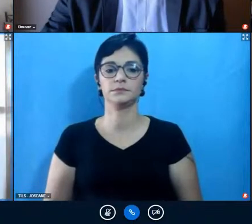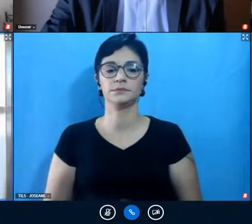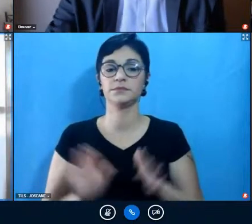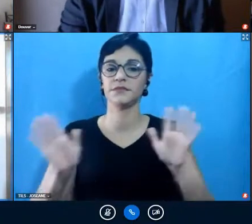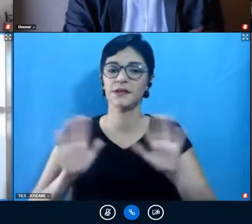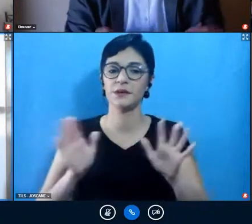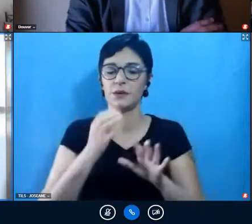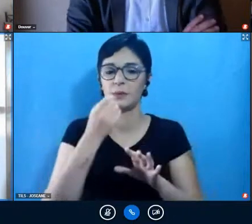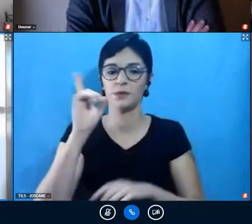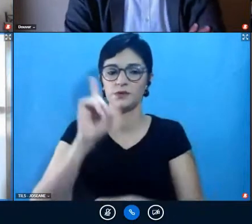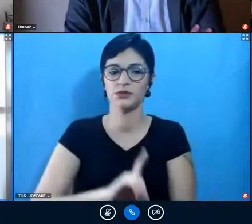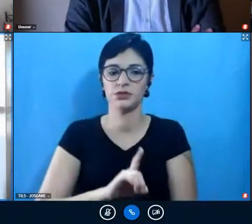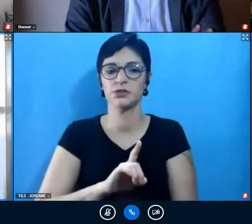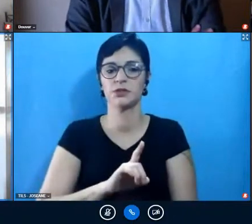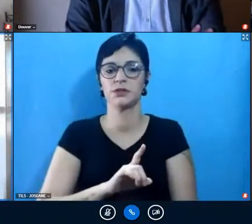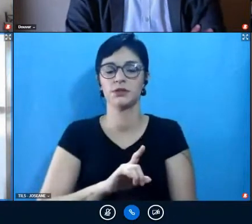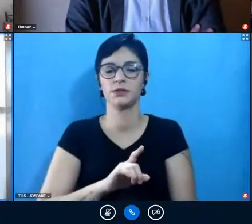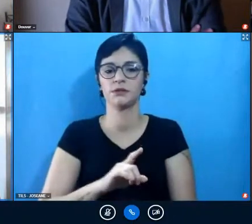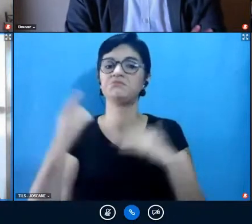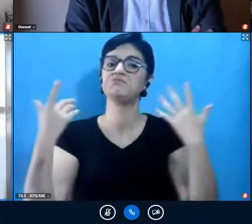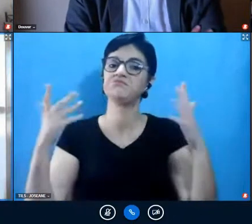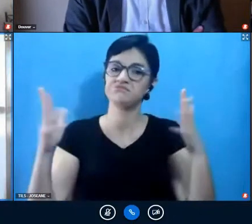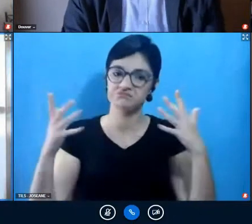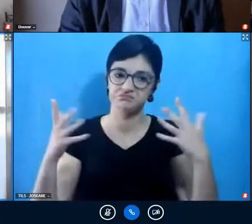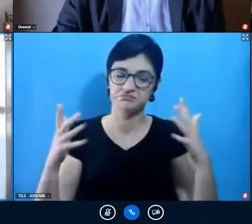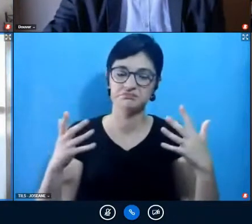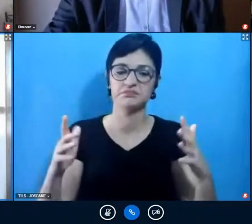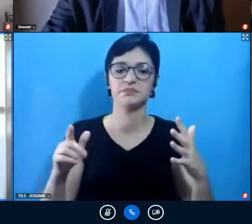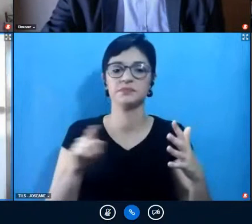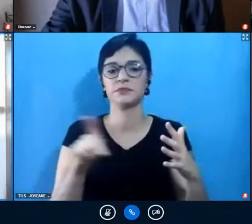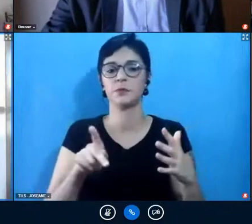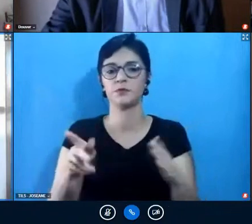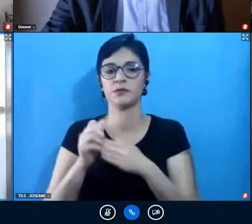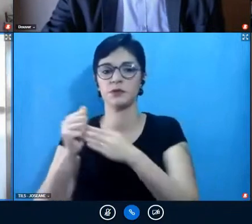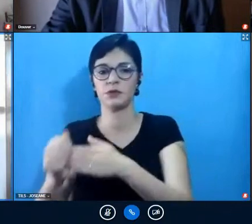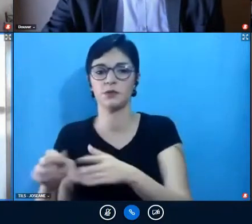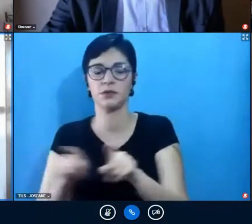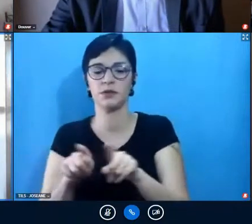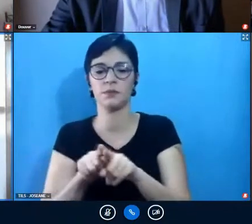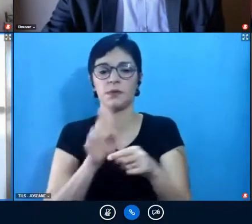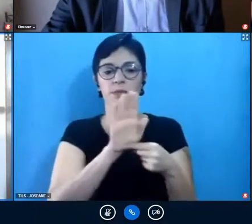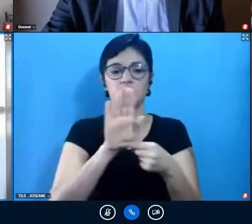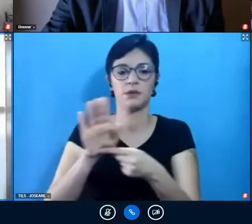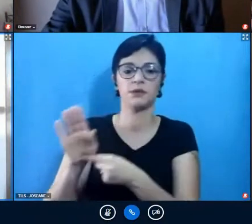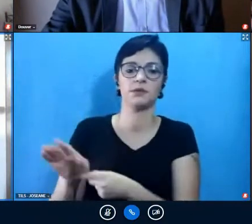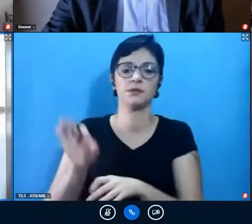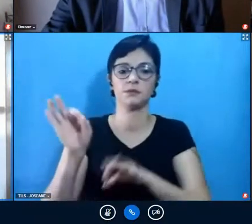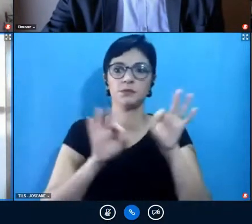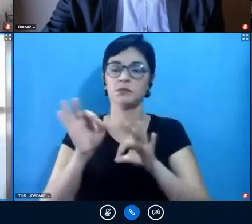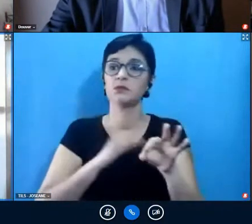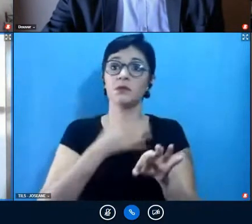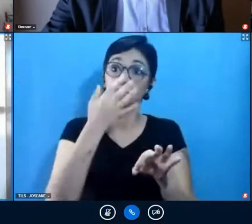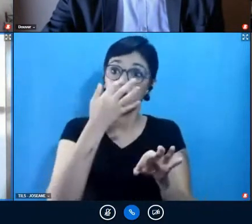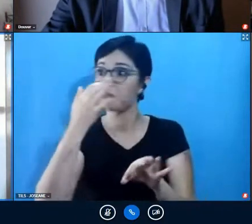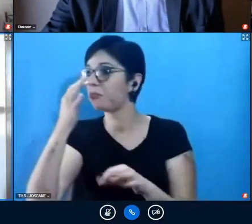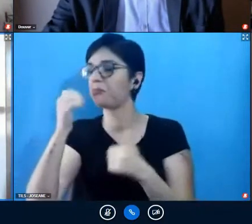Oi, bom dia. Primeiramente, parabéns aos orientadores e aos apresentadores pelos projetos.